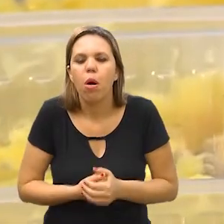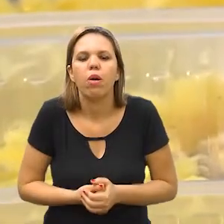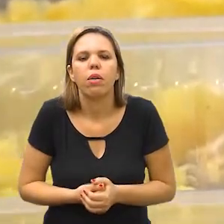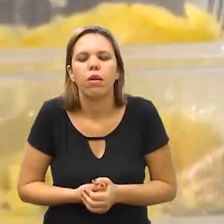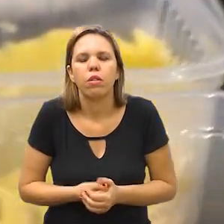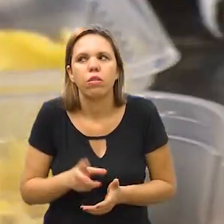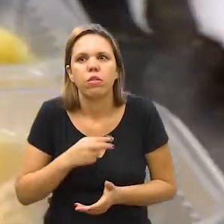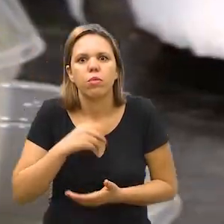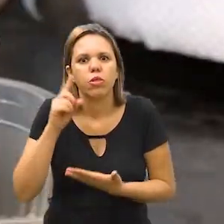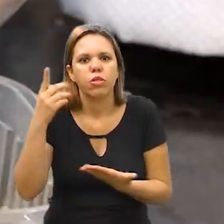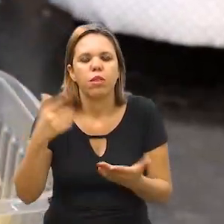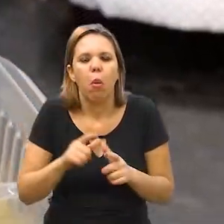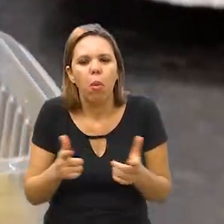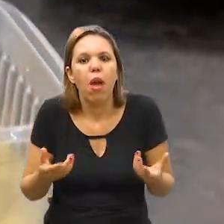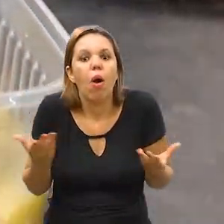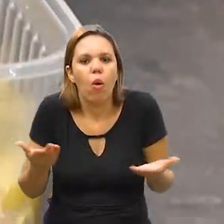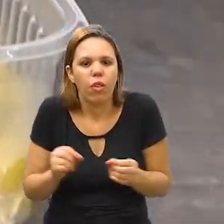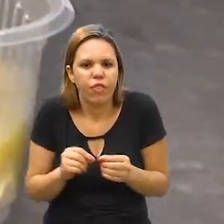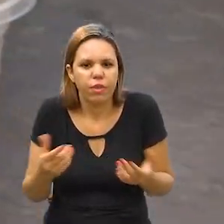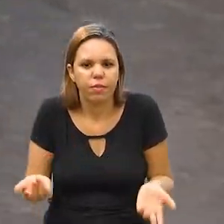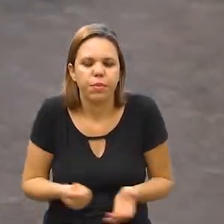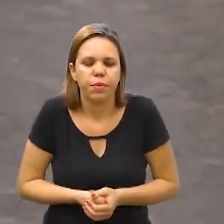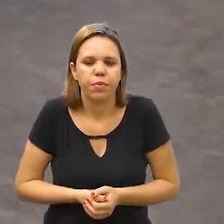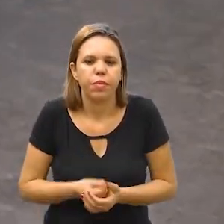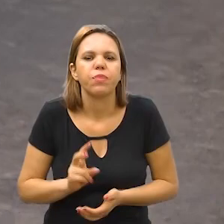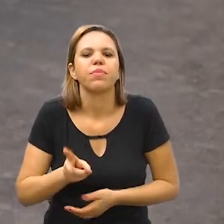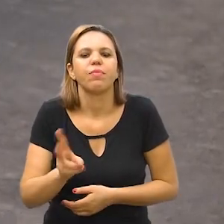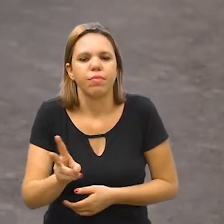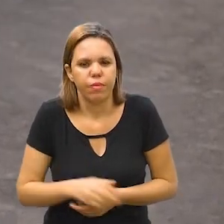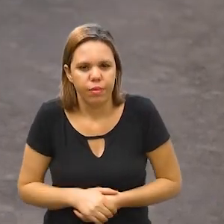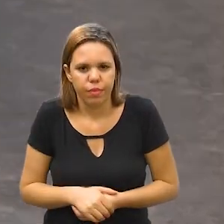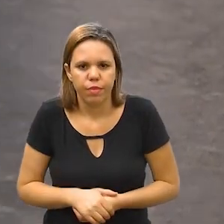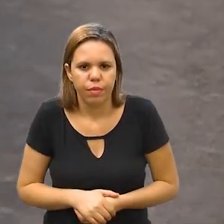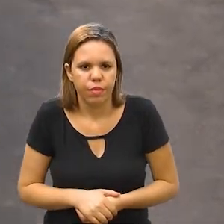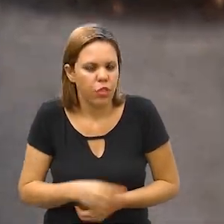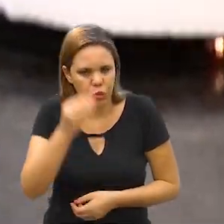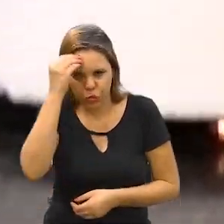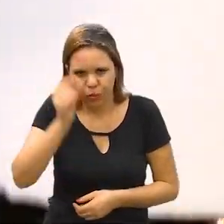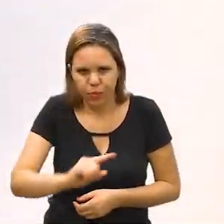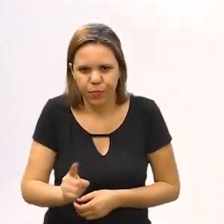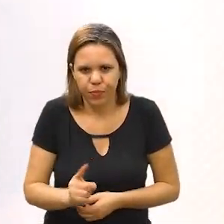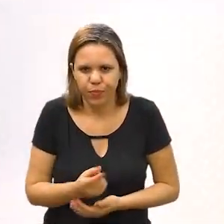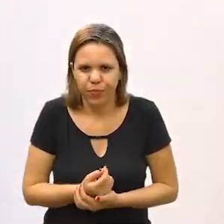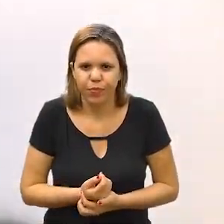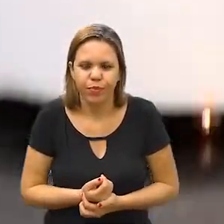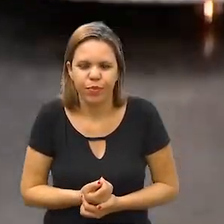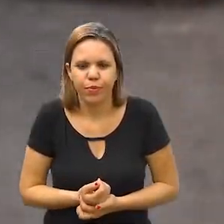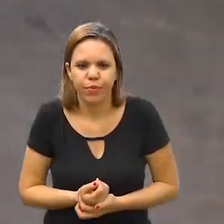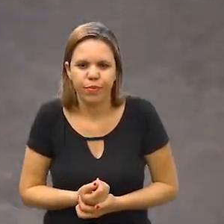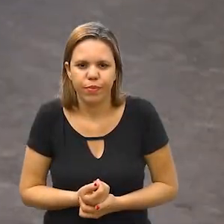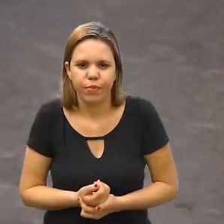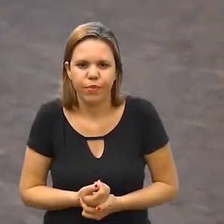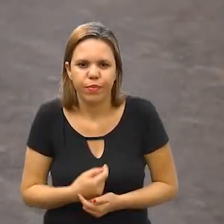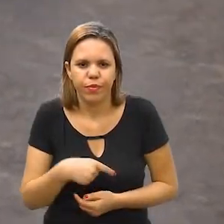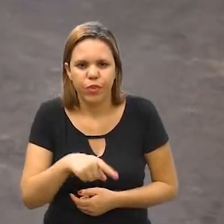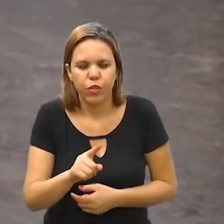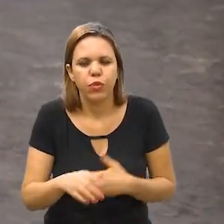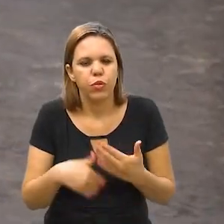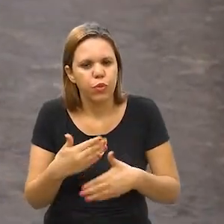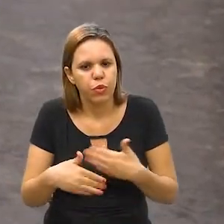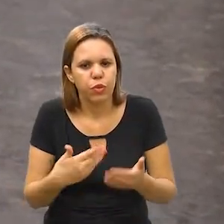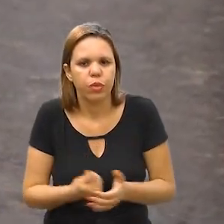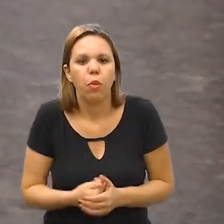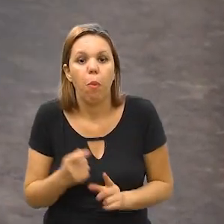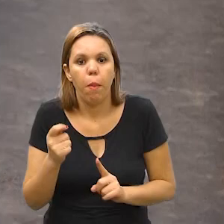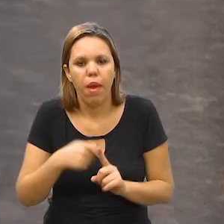eu falei, meu Deus, tá aumentando, e agora? Aí continuei, falei, não vou desistir, né? E fui indo isso